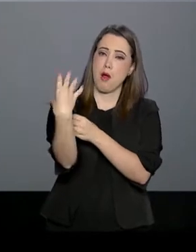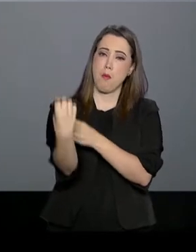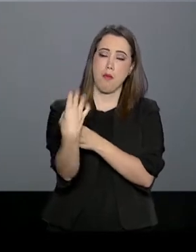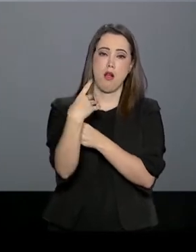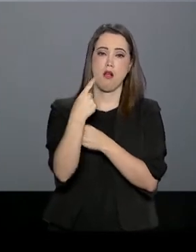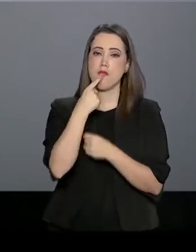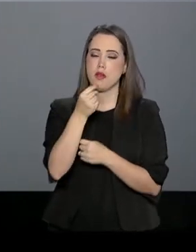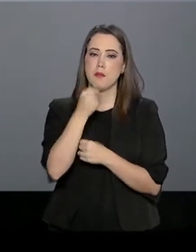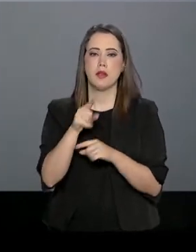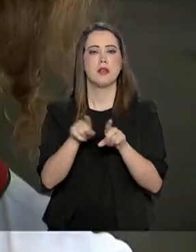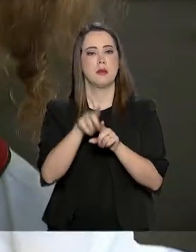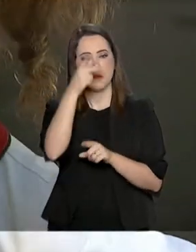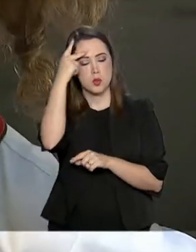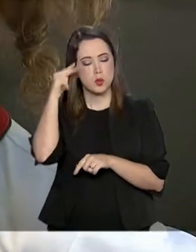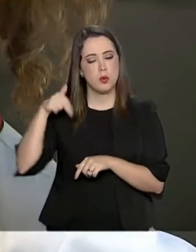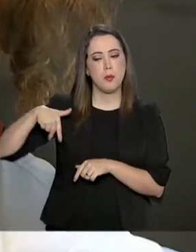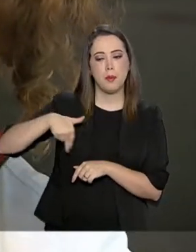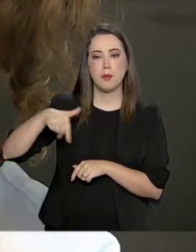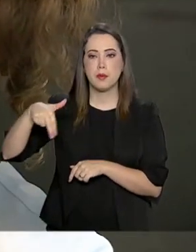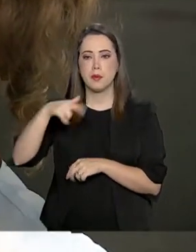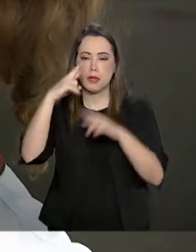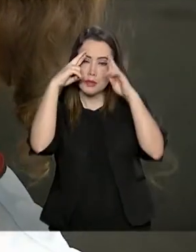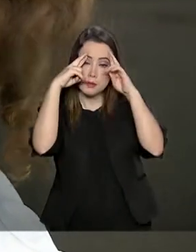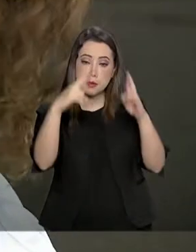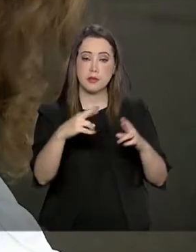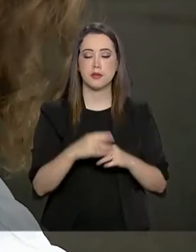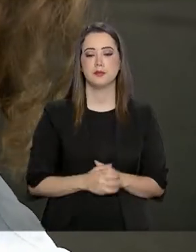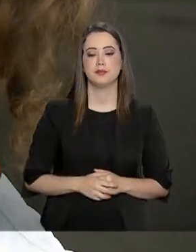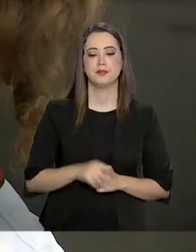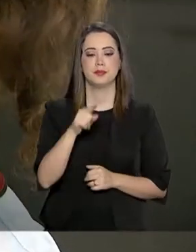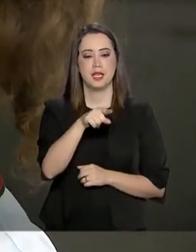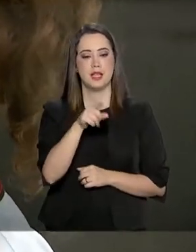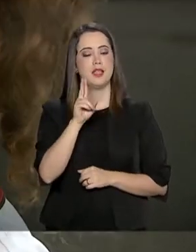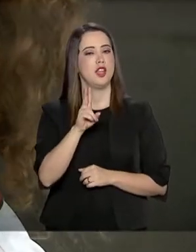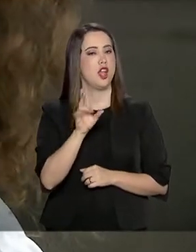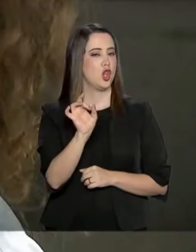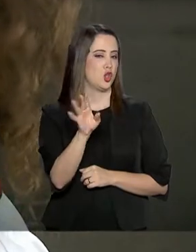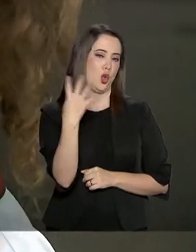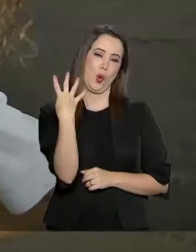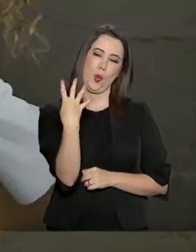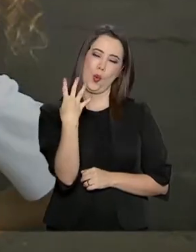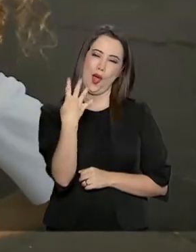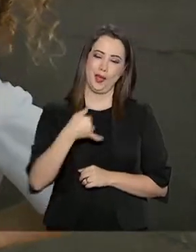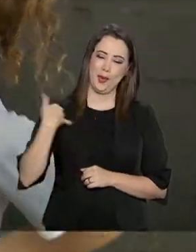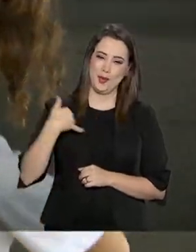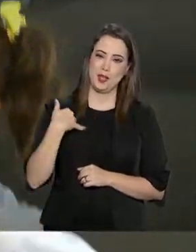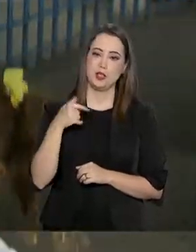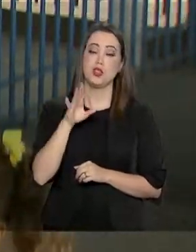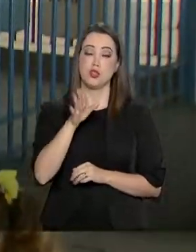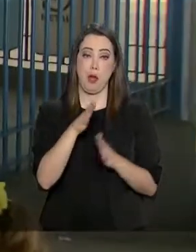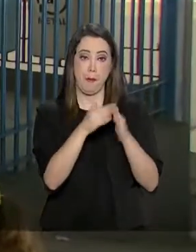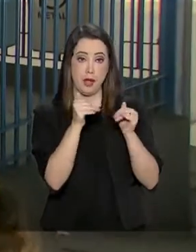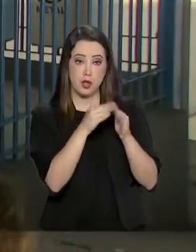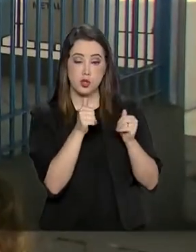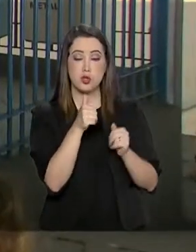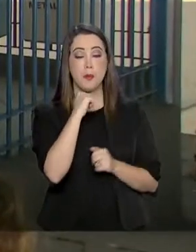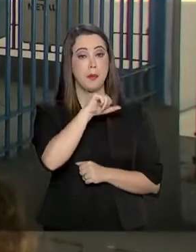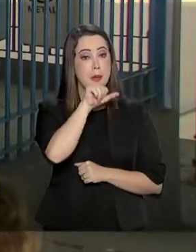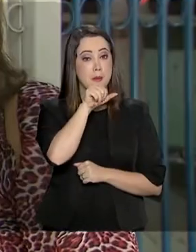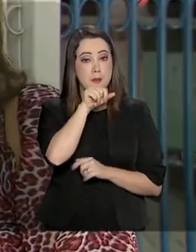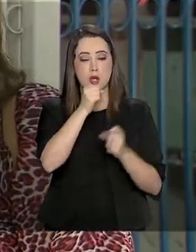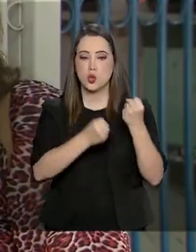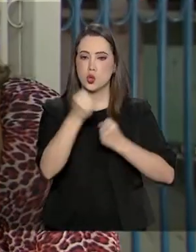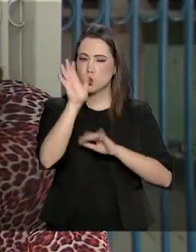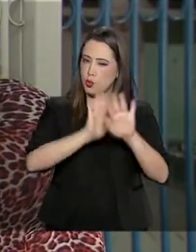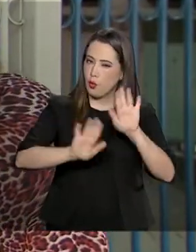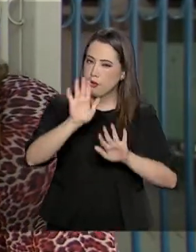faixa, respeita. E a pequena Beatriz só tem 4 anos e já cobra da mãe uma direção segura.